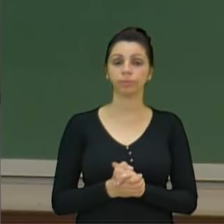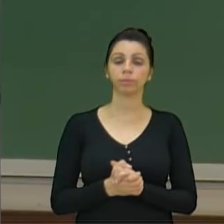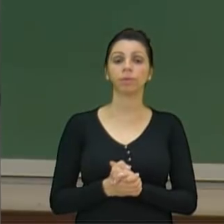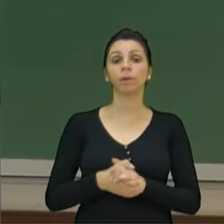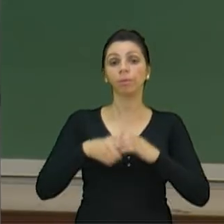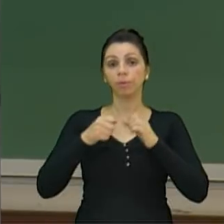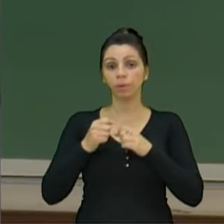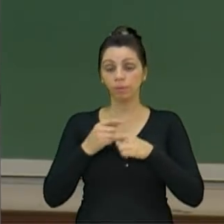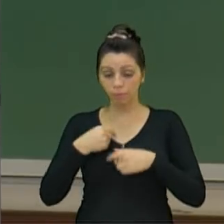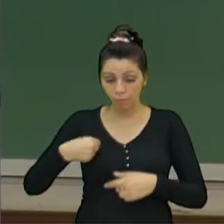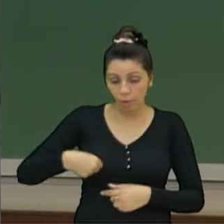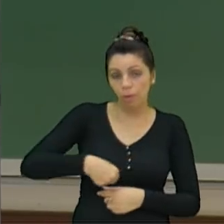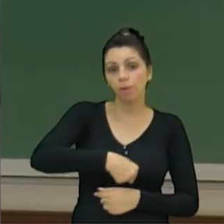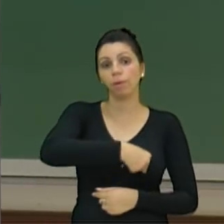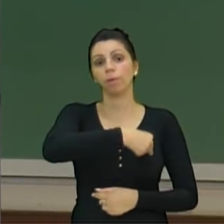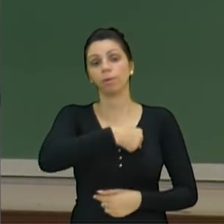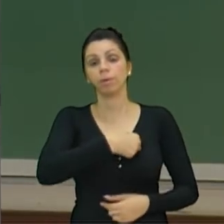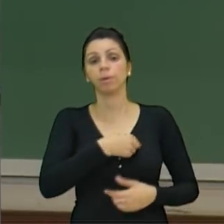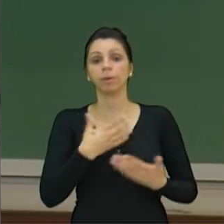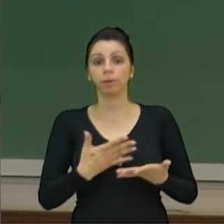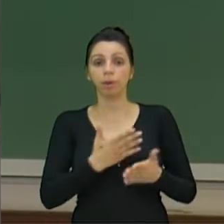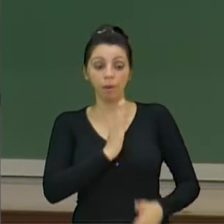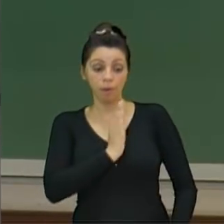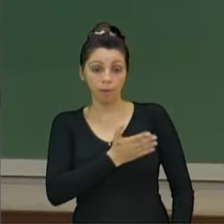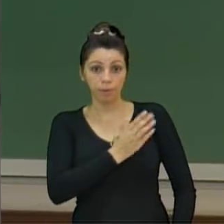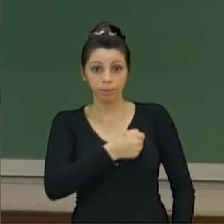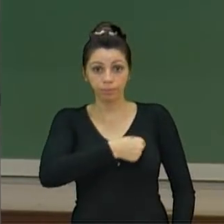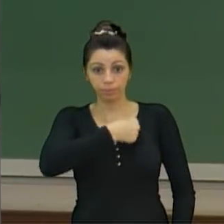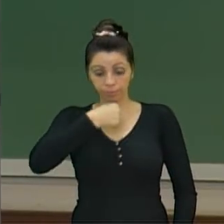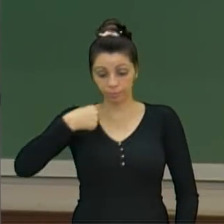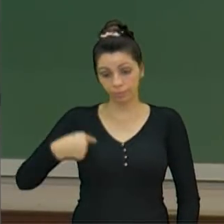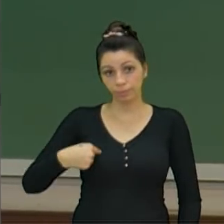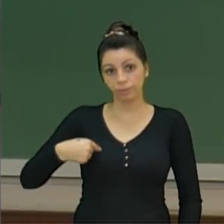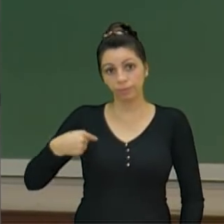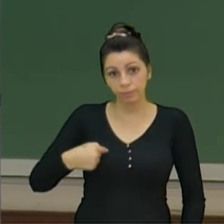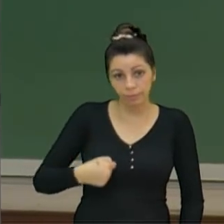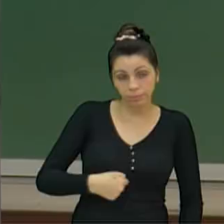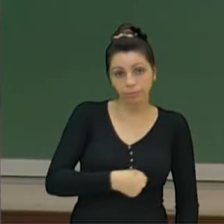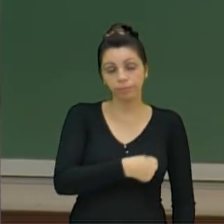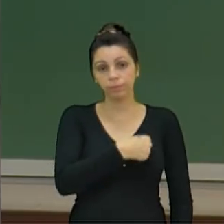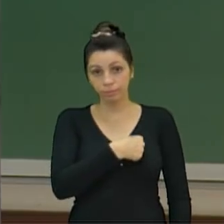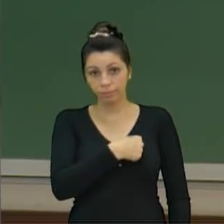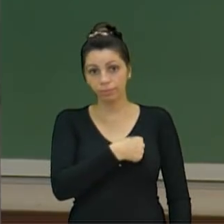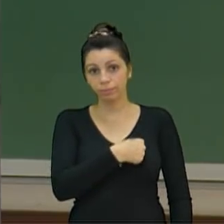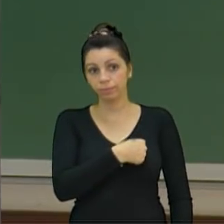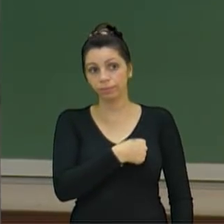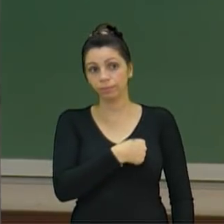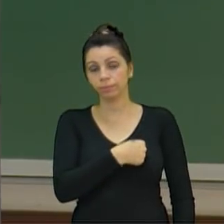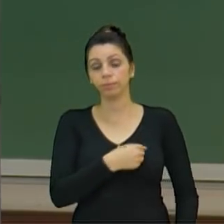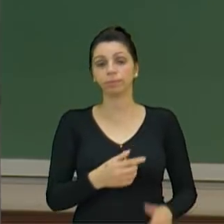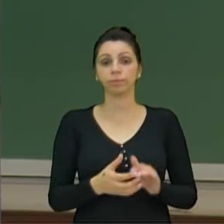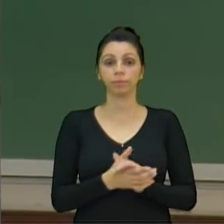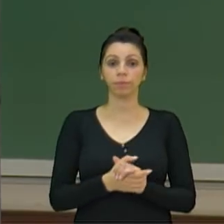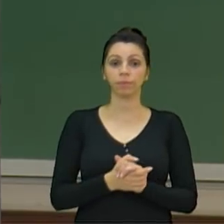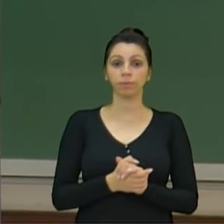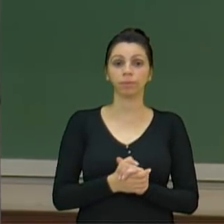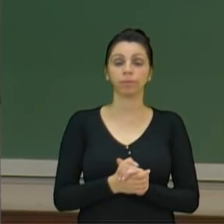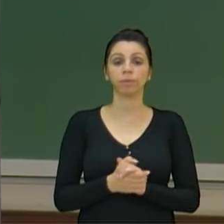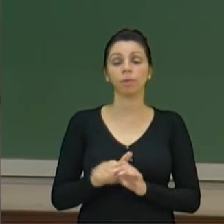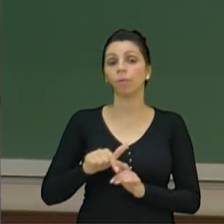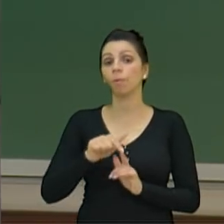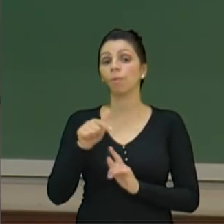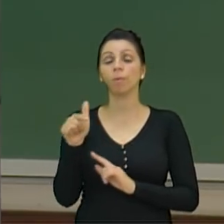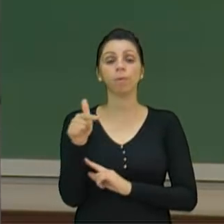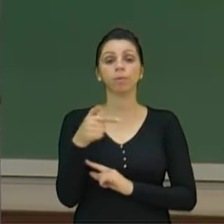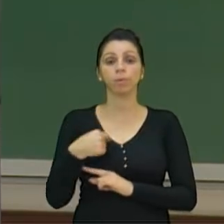sangue oxigenado volta para o nosso coração, só que agora pelas veias pulmonares, tá? Então agora ele entra pelo outro